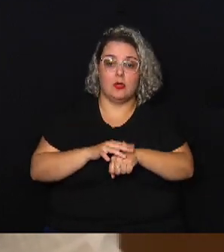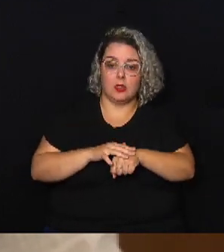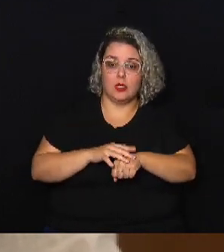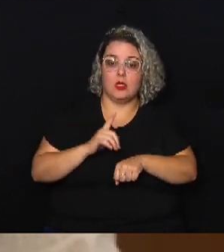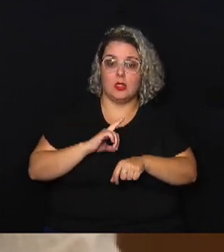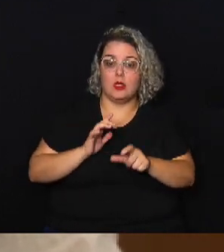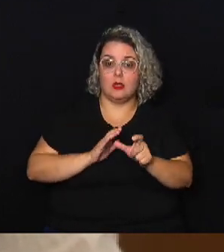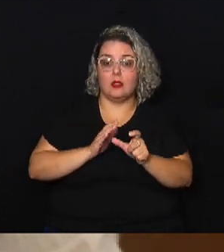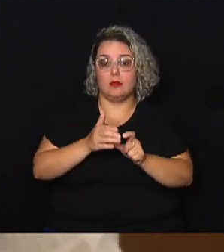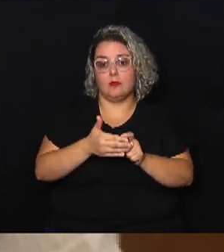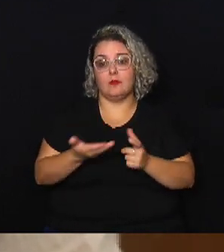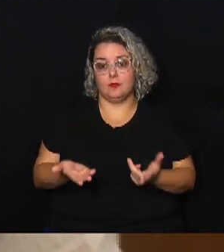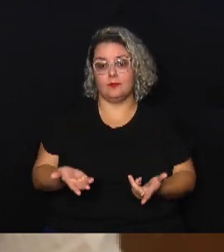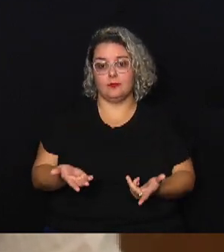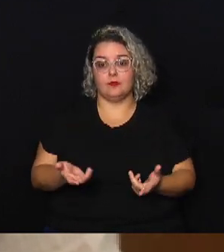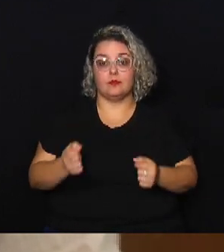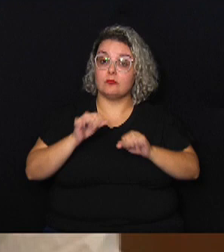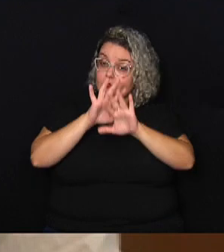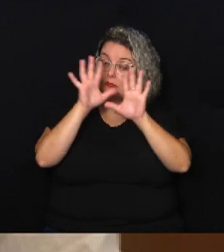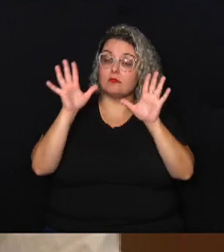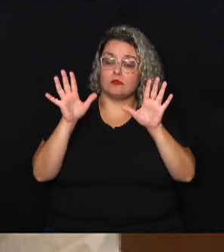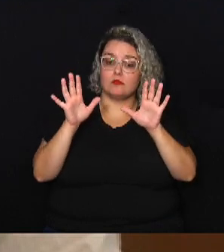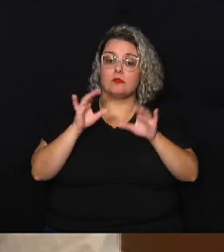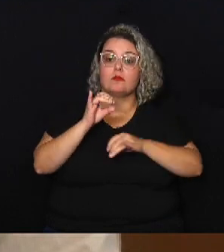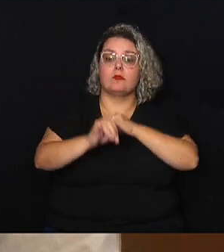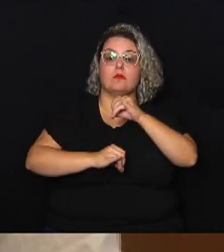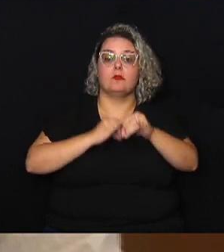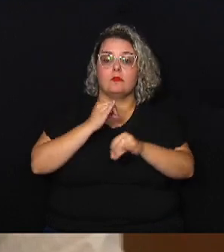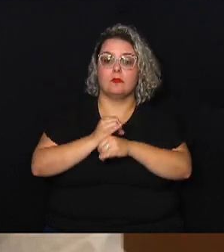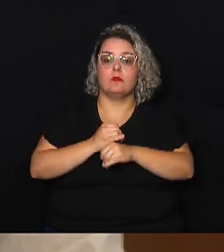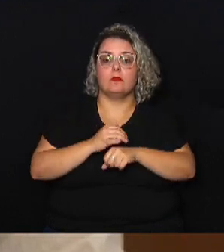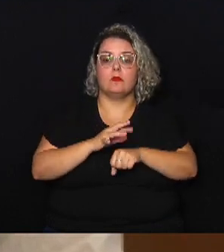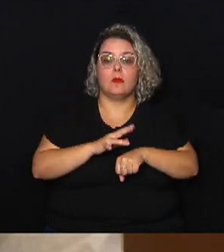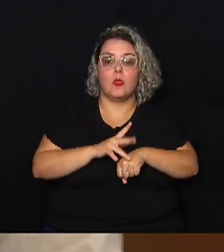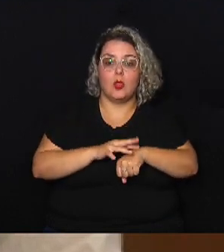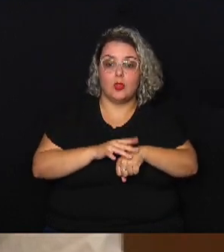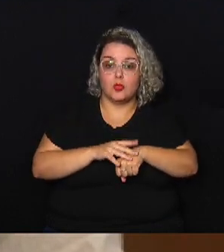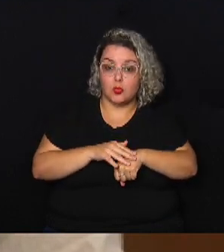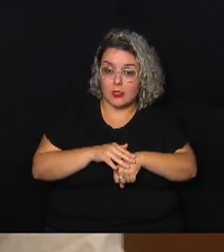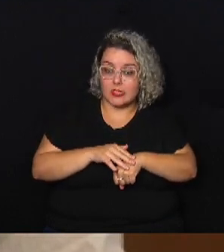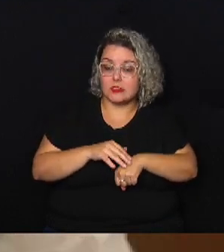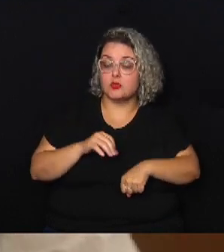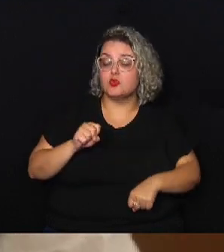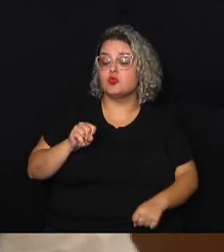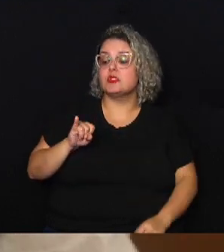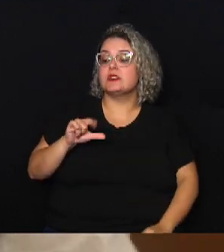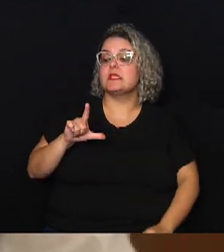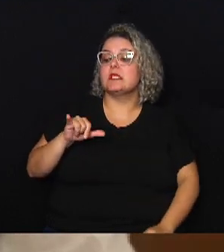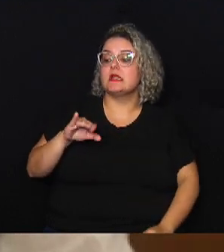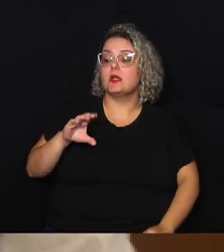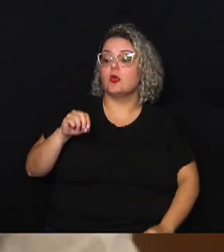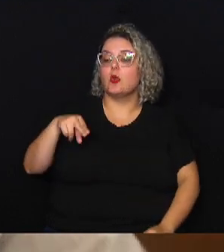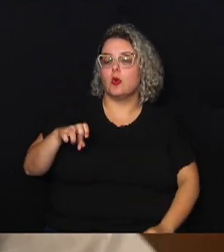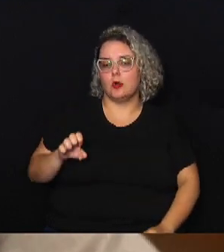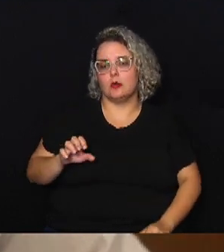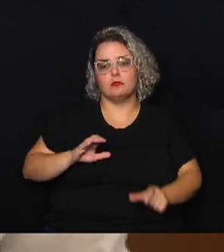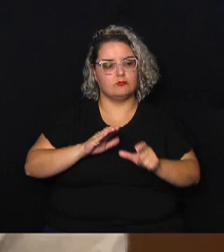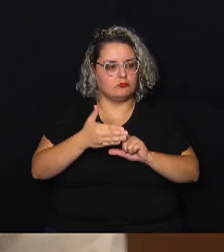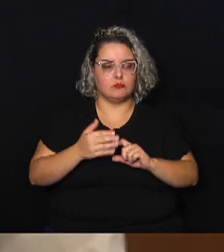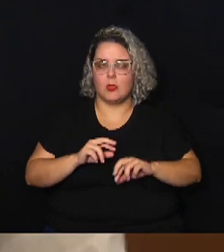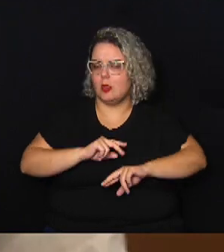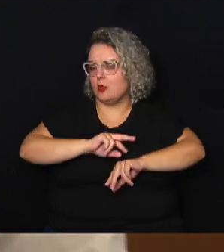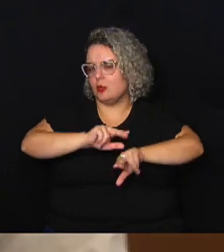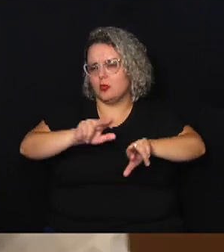tem ficado muito em alta na internet, que é doença do silicone, que que é um termo bem genérico, que poderia englobar todas